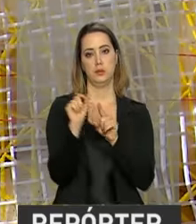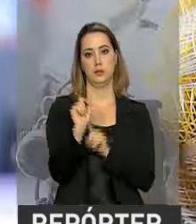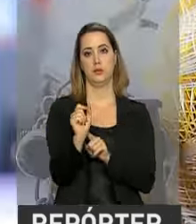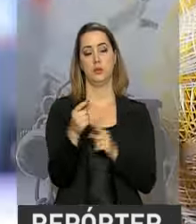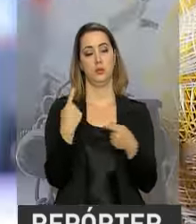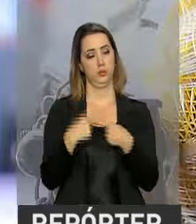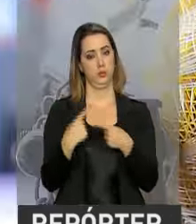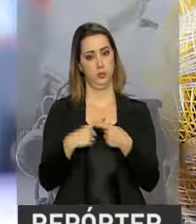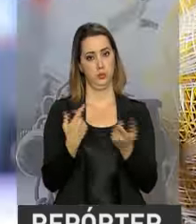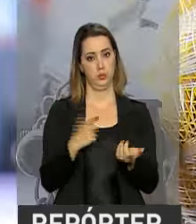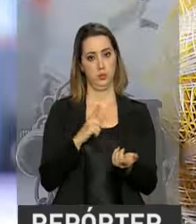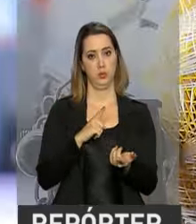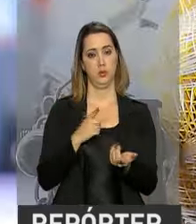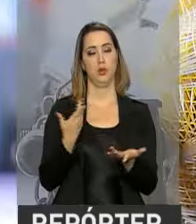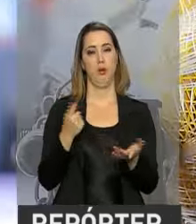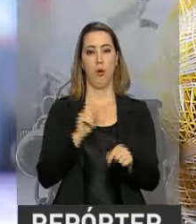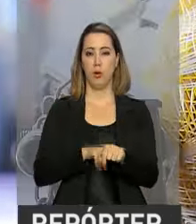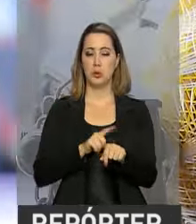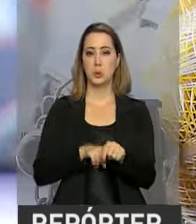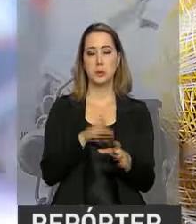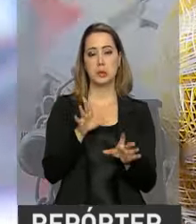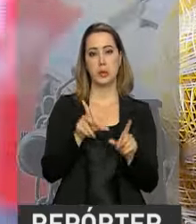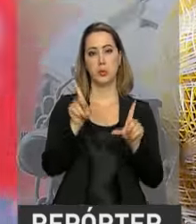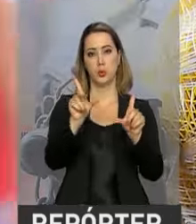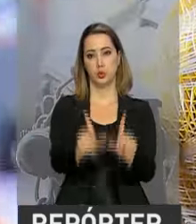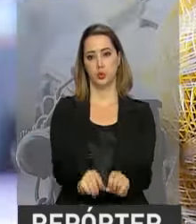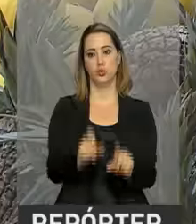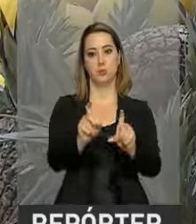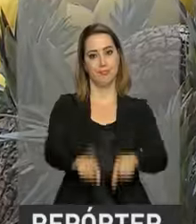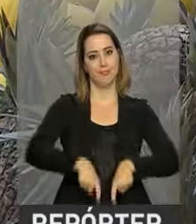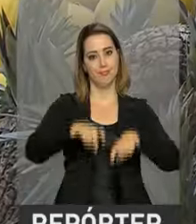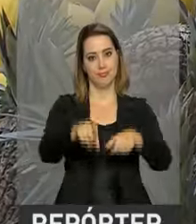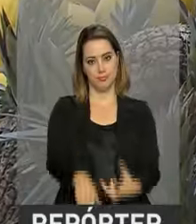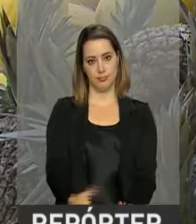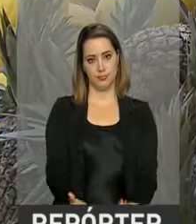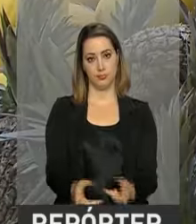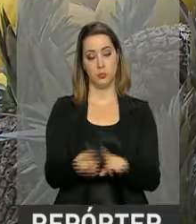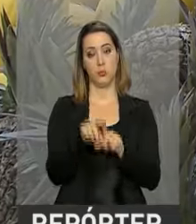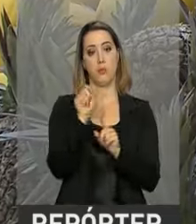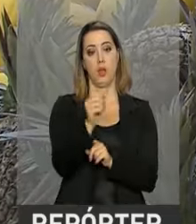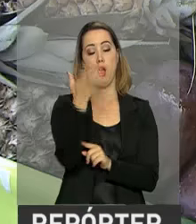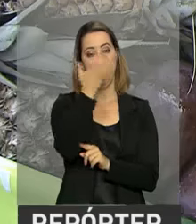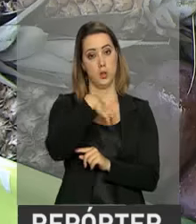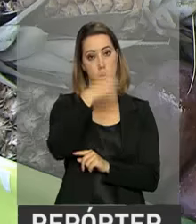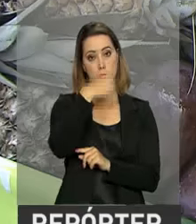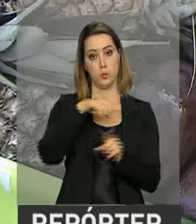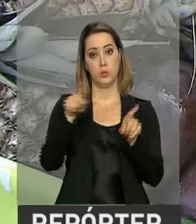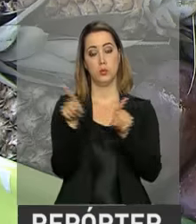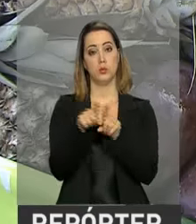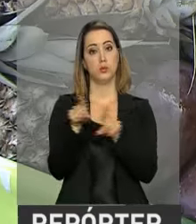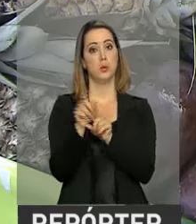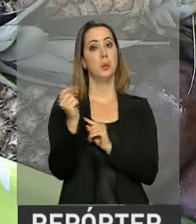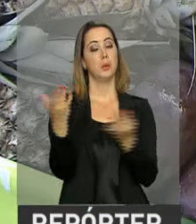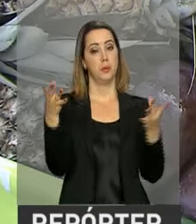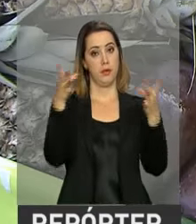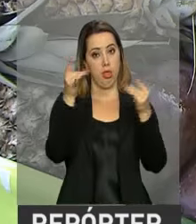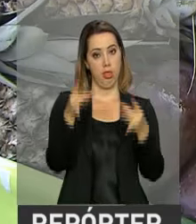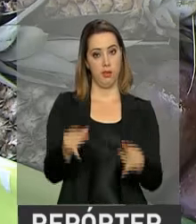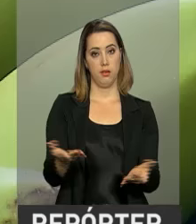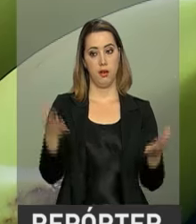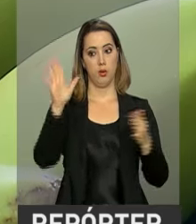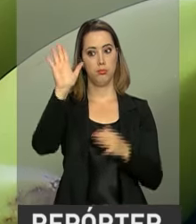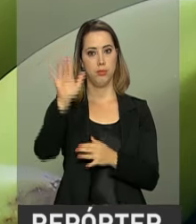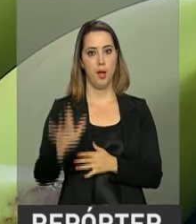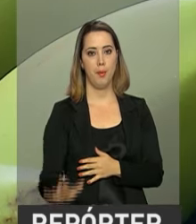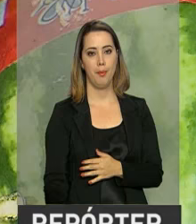por causa da entressafra que é quando há redução na oferta em relação às frutas despontam como destaque na queda de